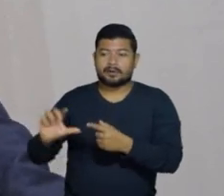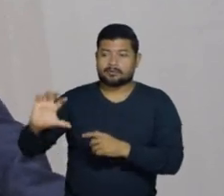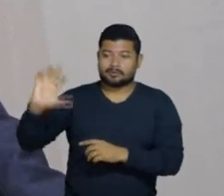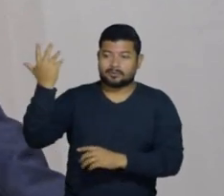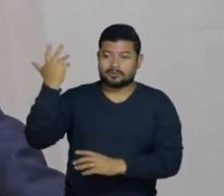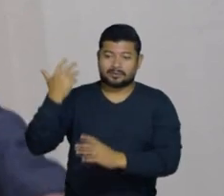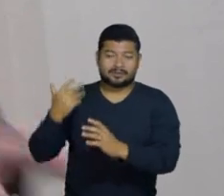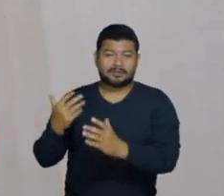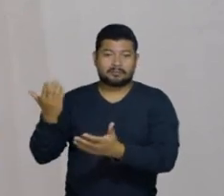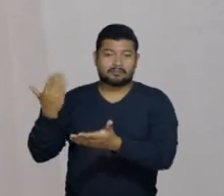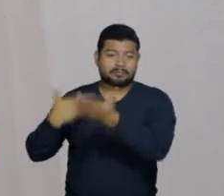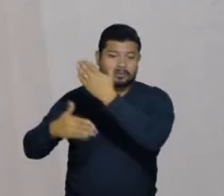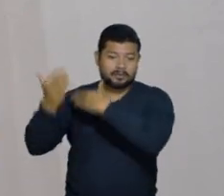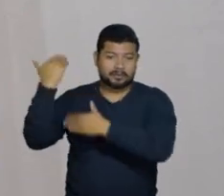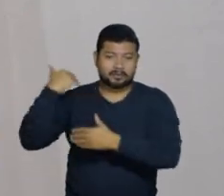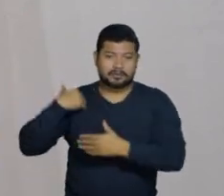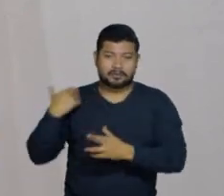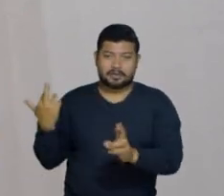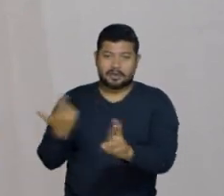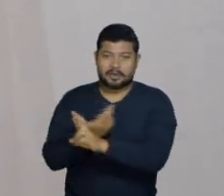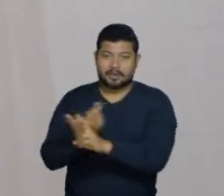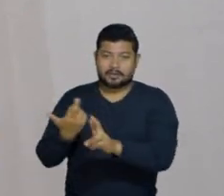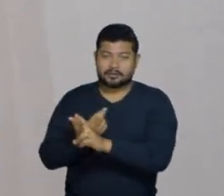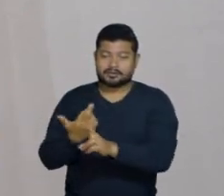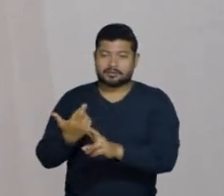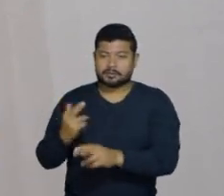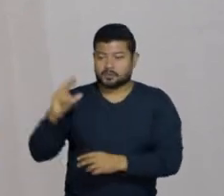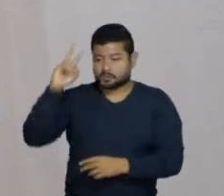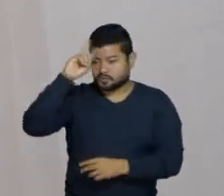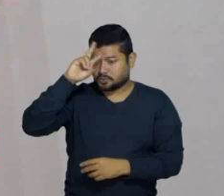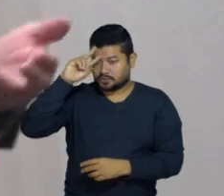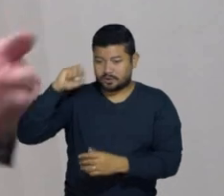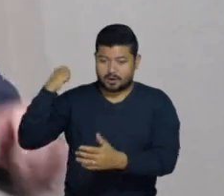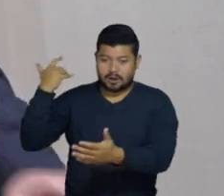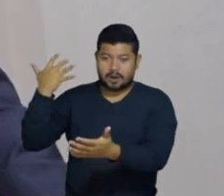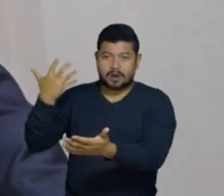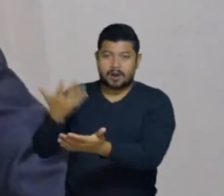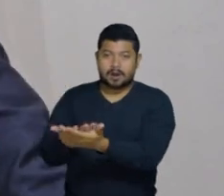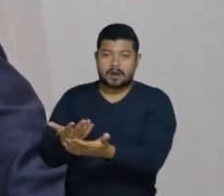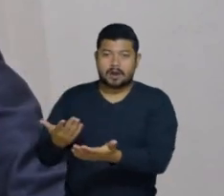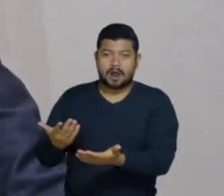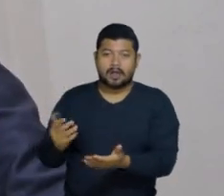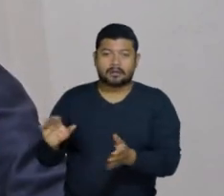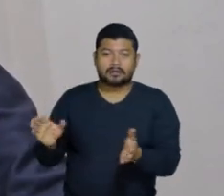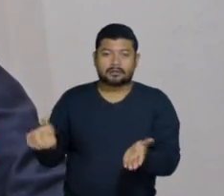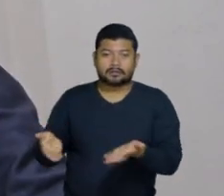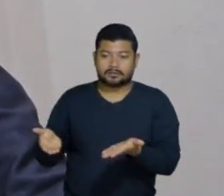das relações que historicamente se estabeleceram nesta região.